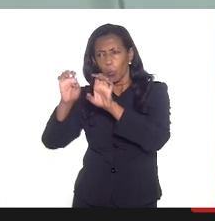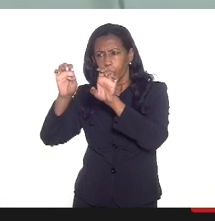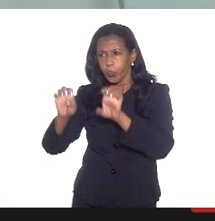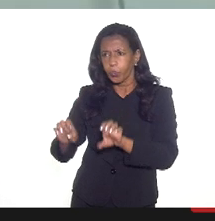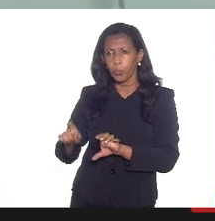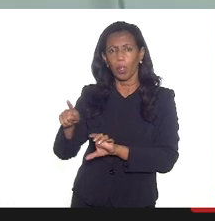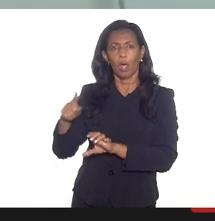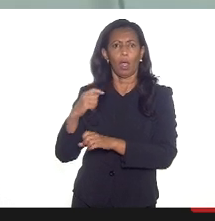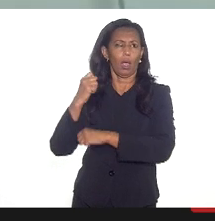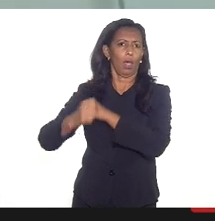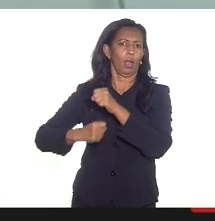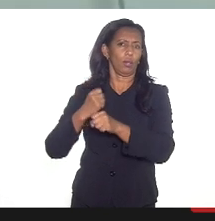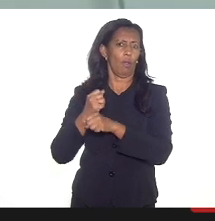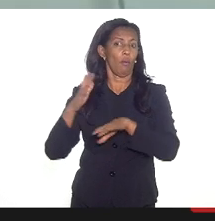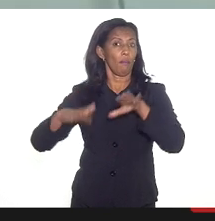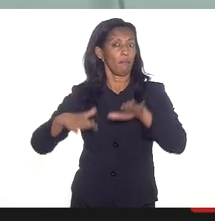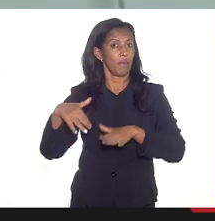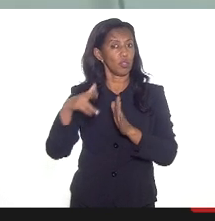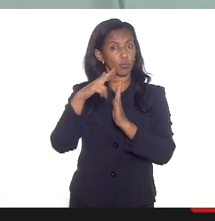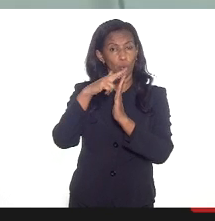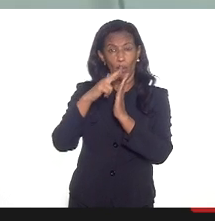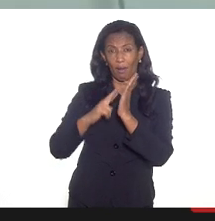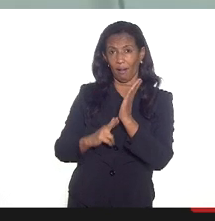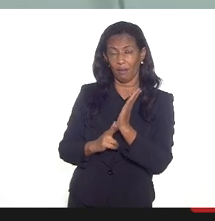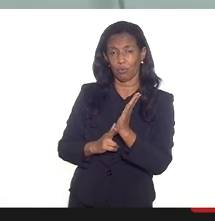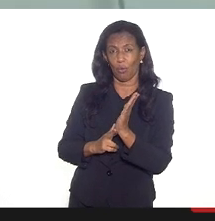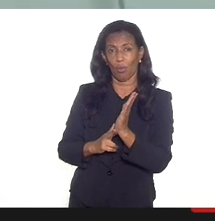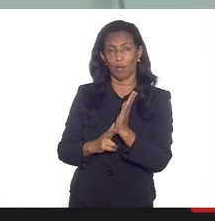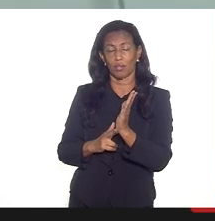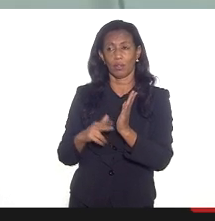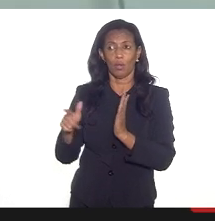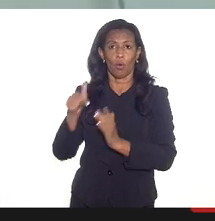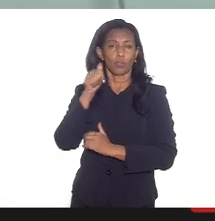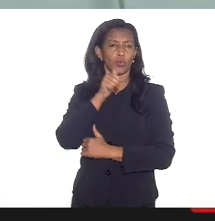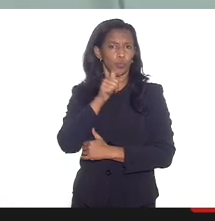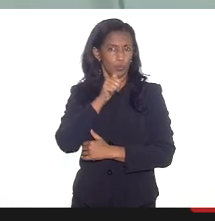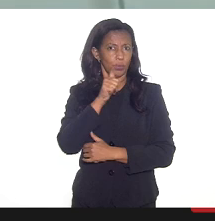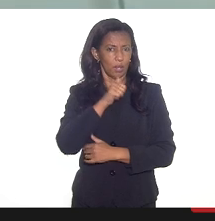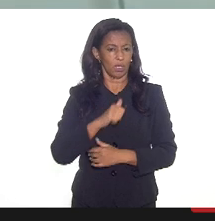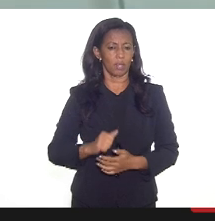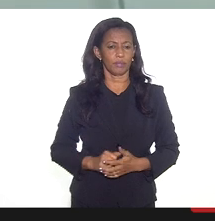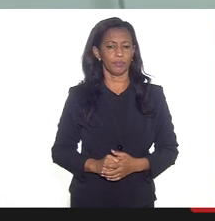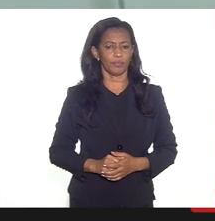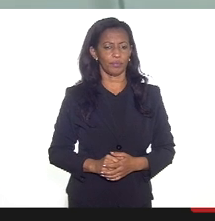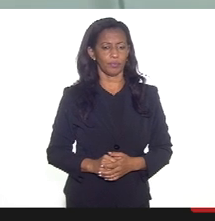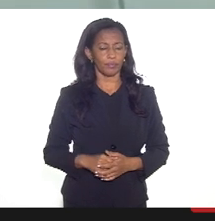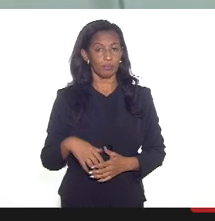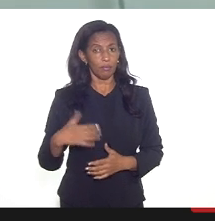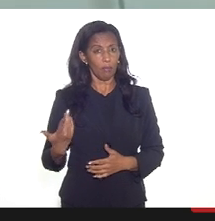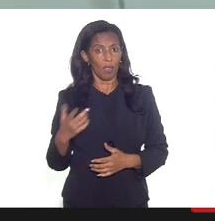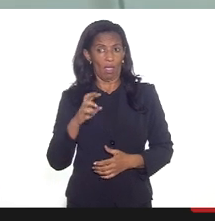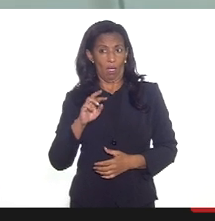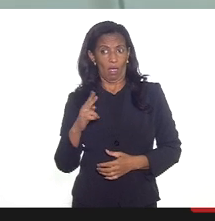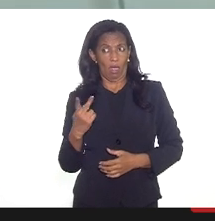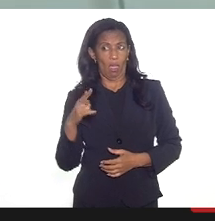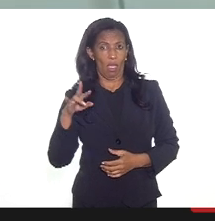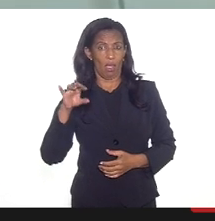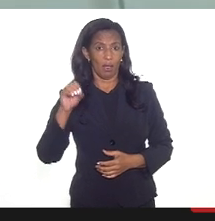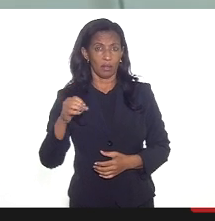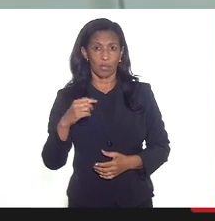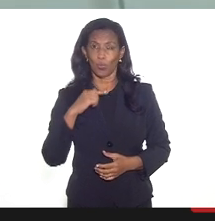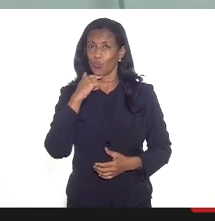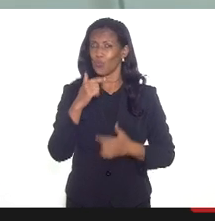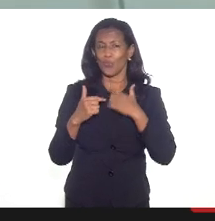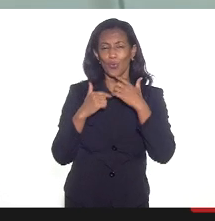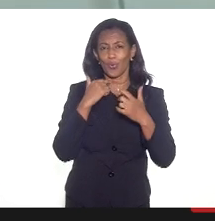todos os relatórios e as estatísticas que a gente tem com relação às mulheres heterossexuais, a gente não